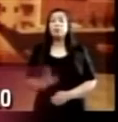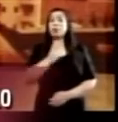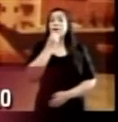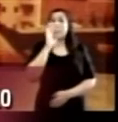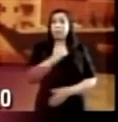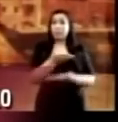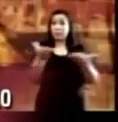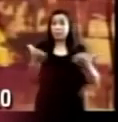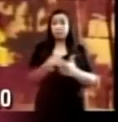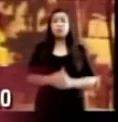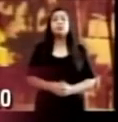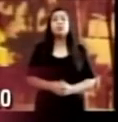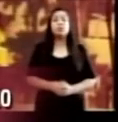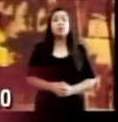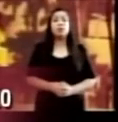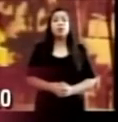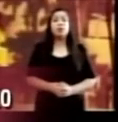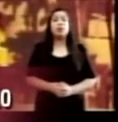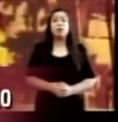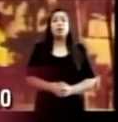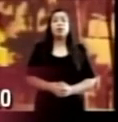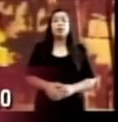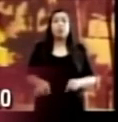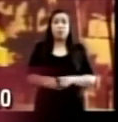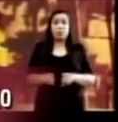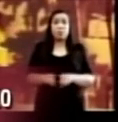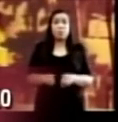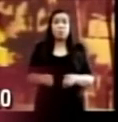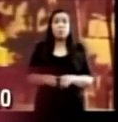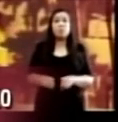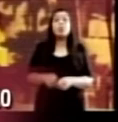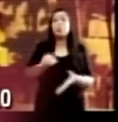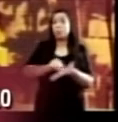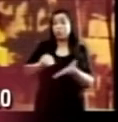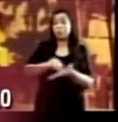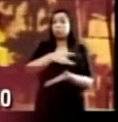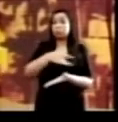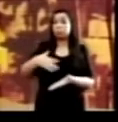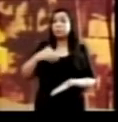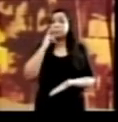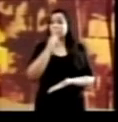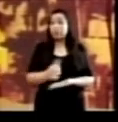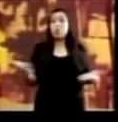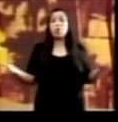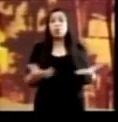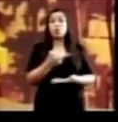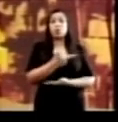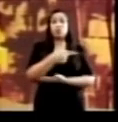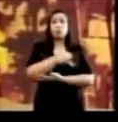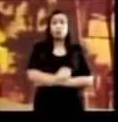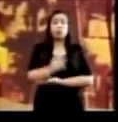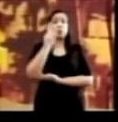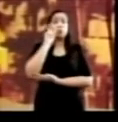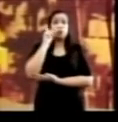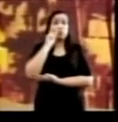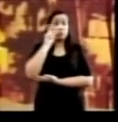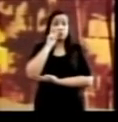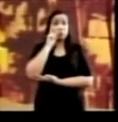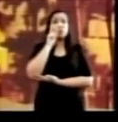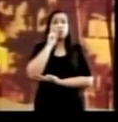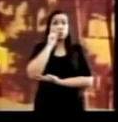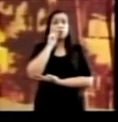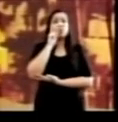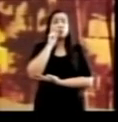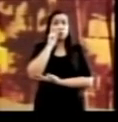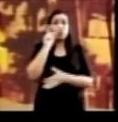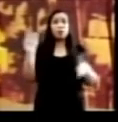Boa tarde a todos. Como o doutor Aldenes disse, hoje nós completamos 28 dias do